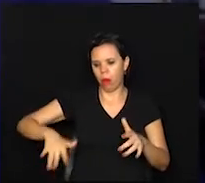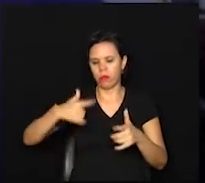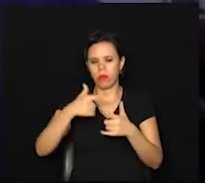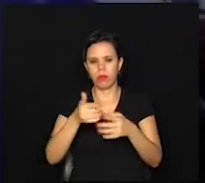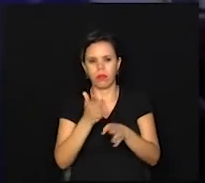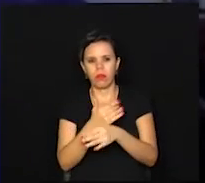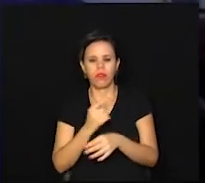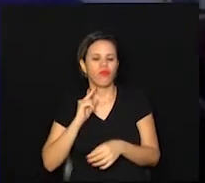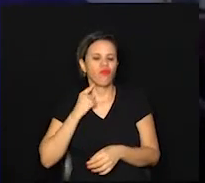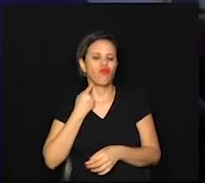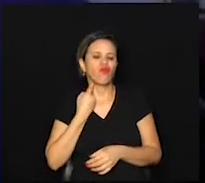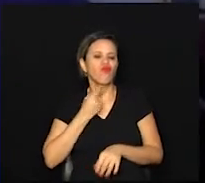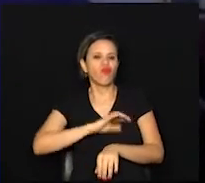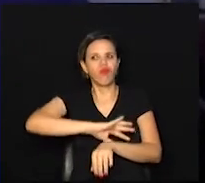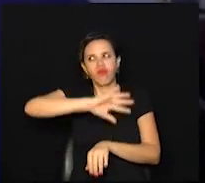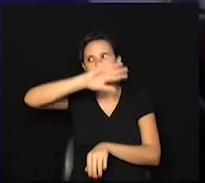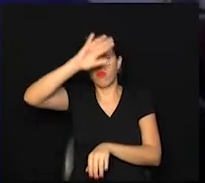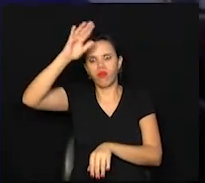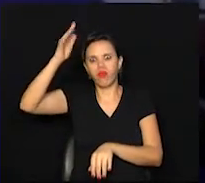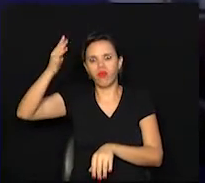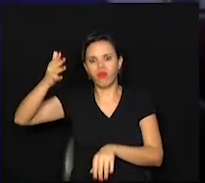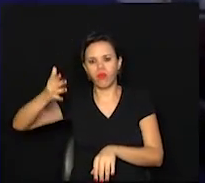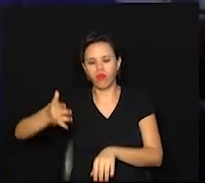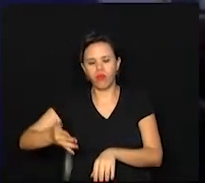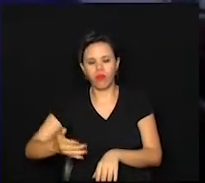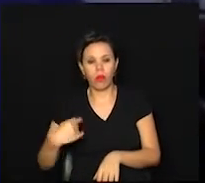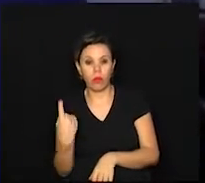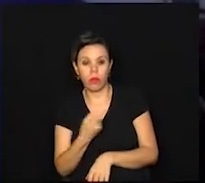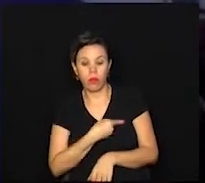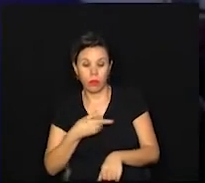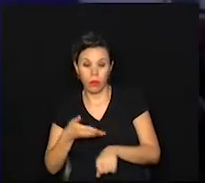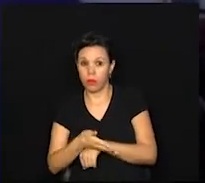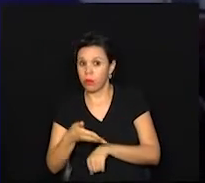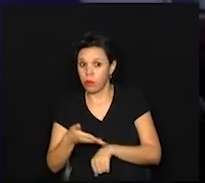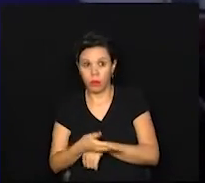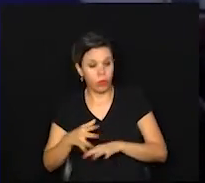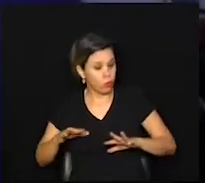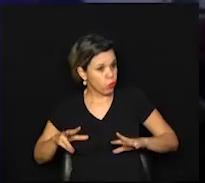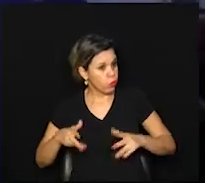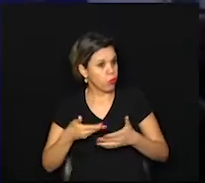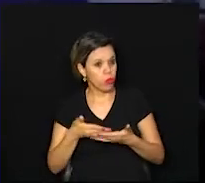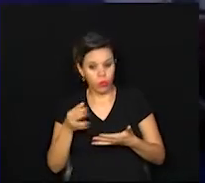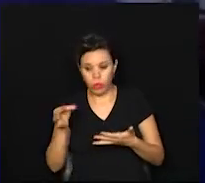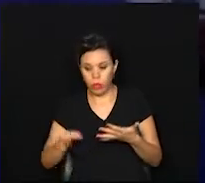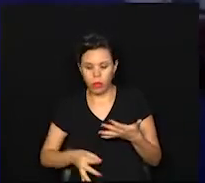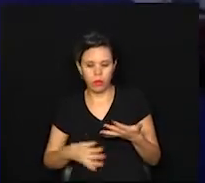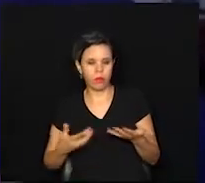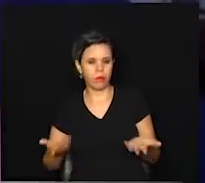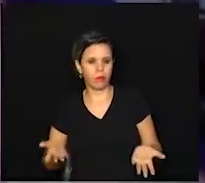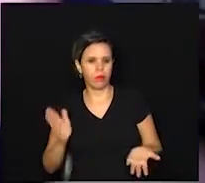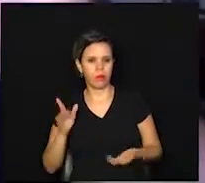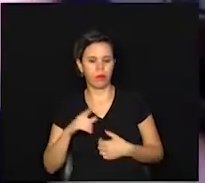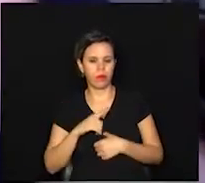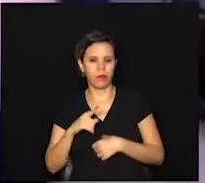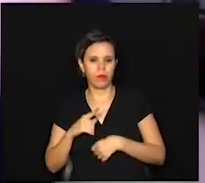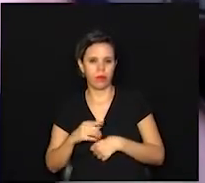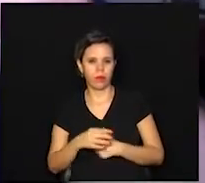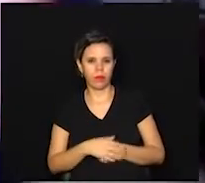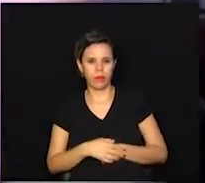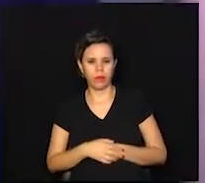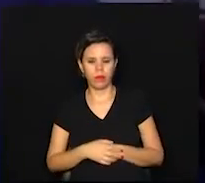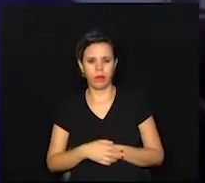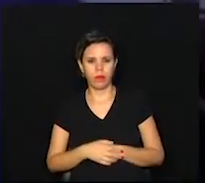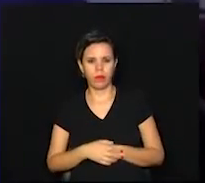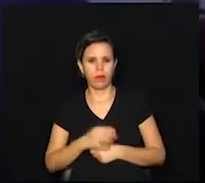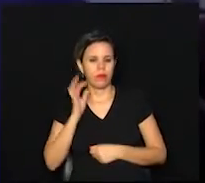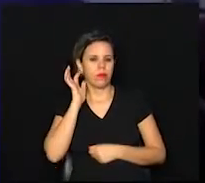questão do lixo, né? Então, assim, nós somos parte disso, né? Já tem a